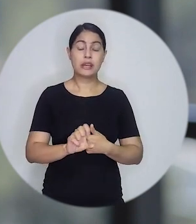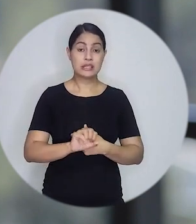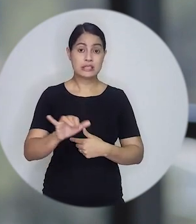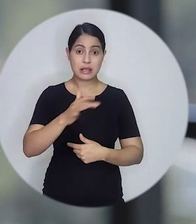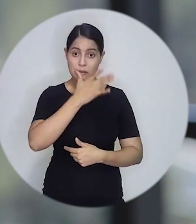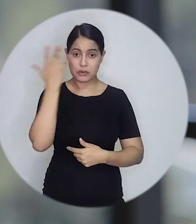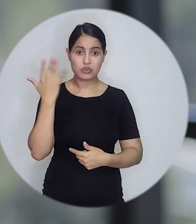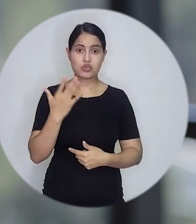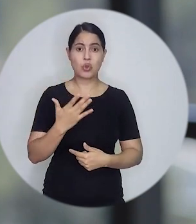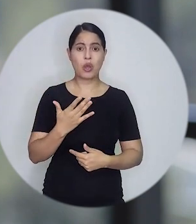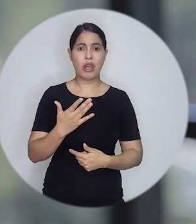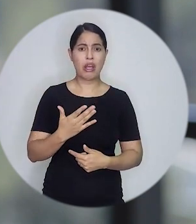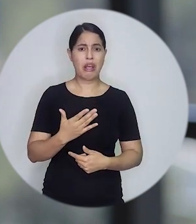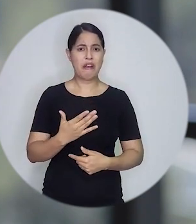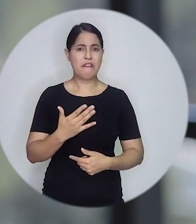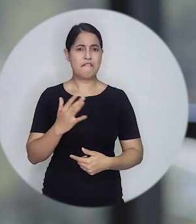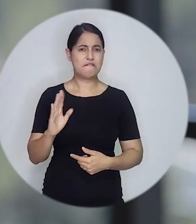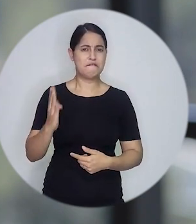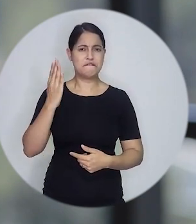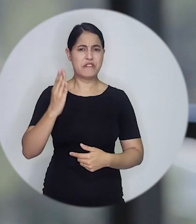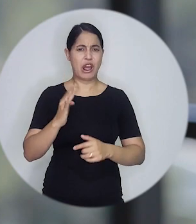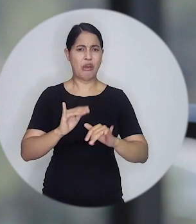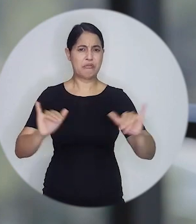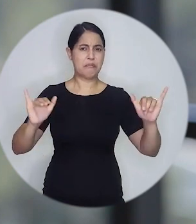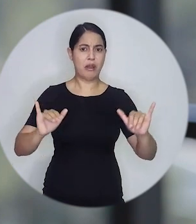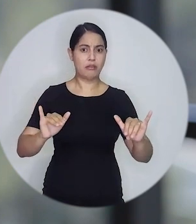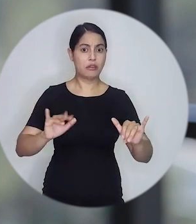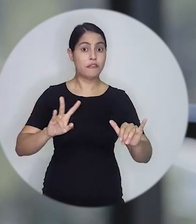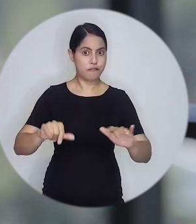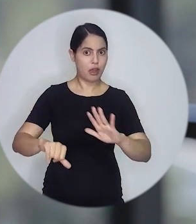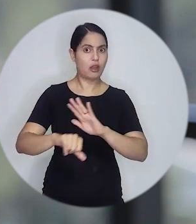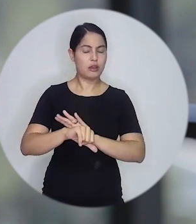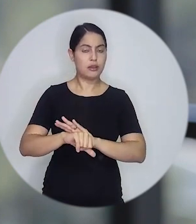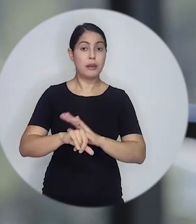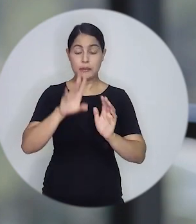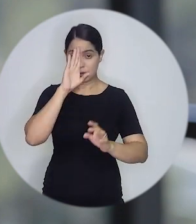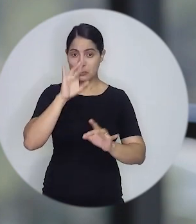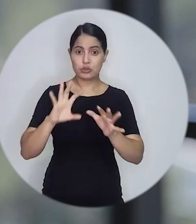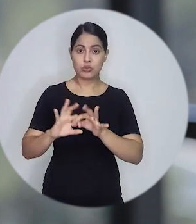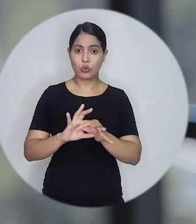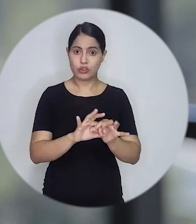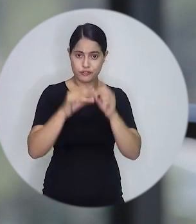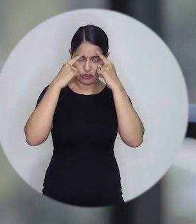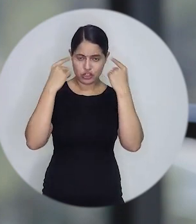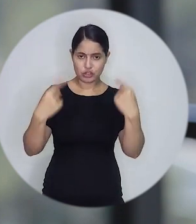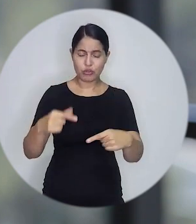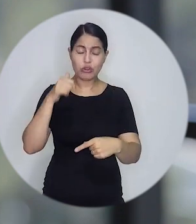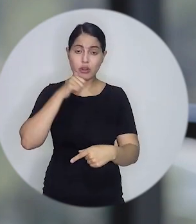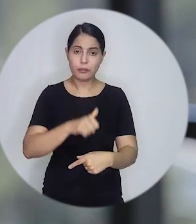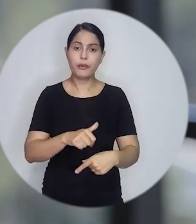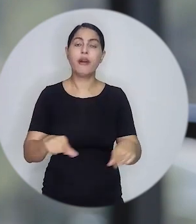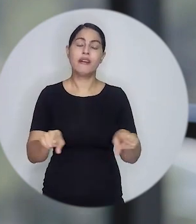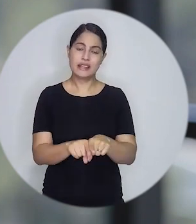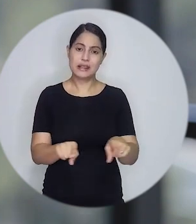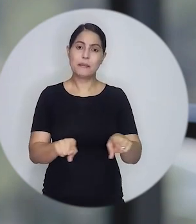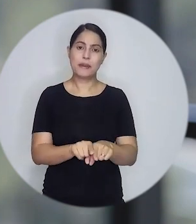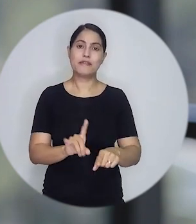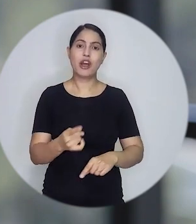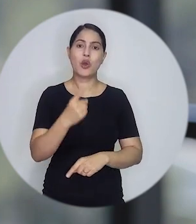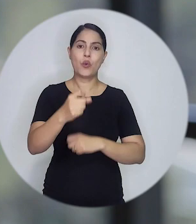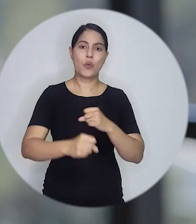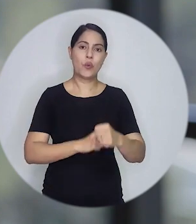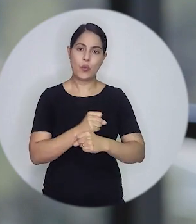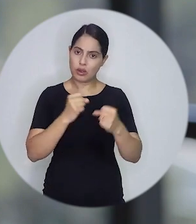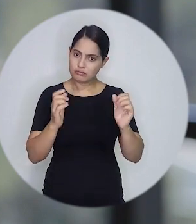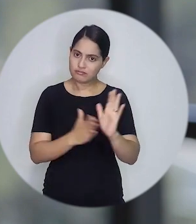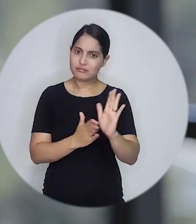como a punição para quem cria e divulga notícias falsas, além do combate à violência política contra as mulheres. É preciso